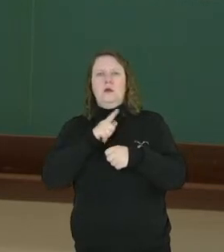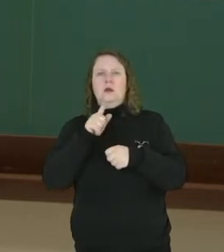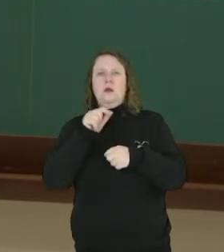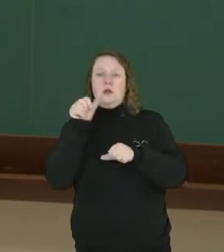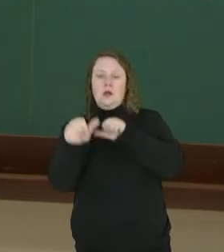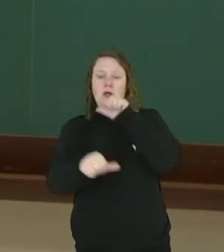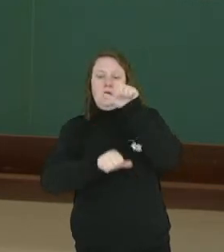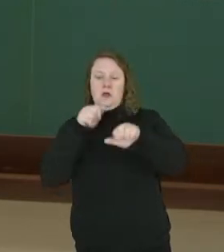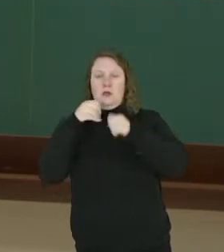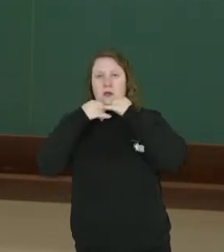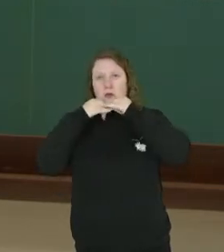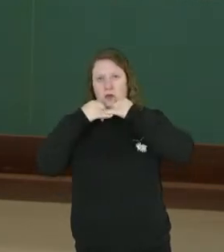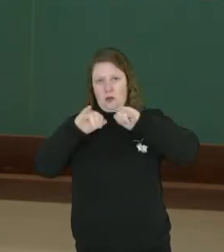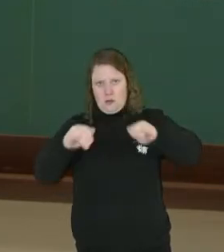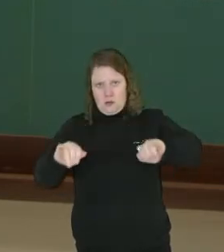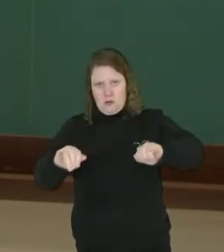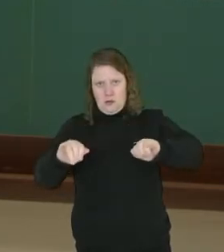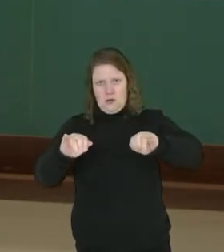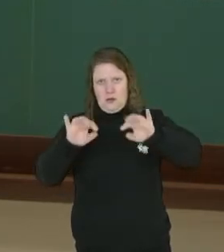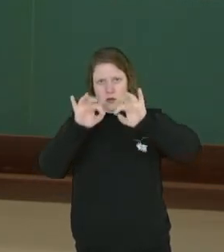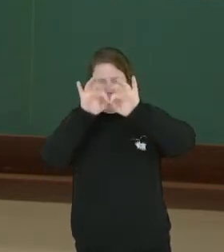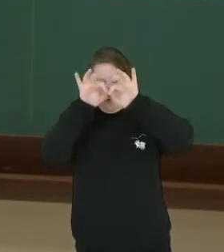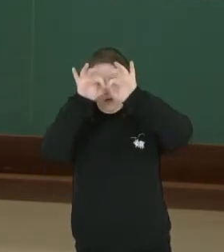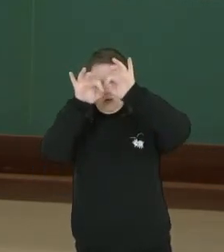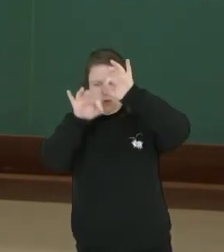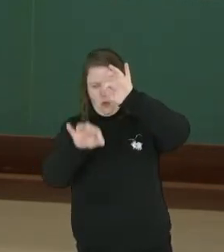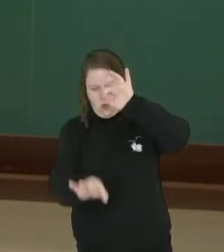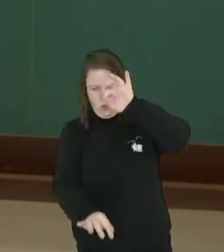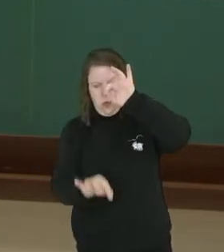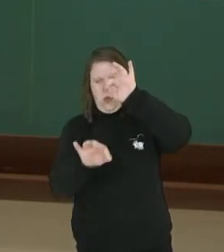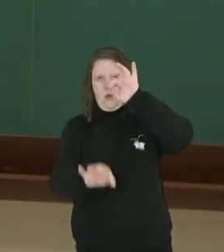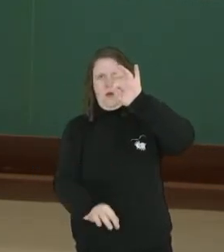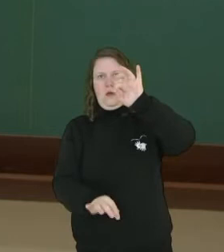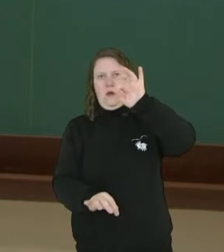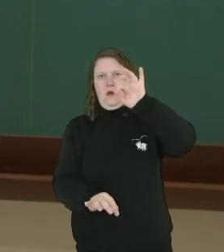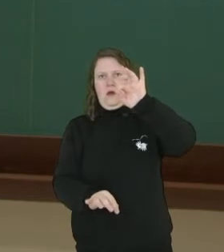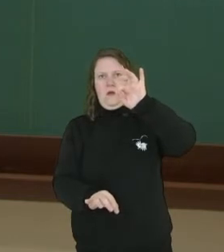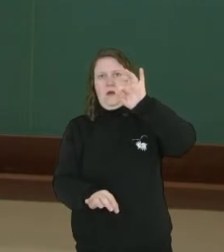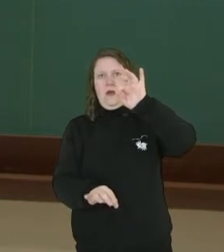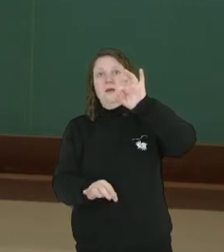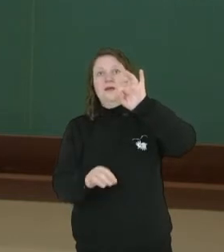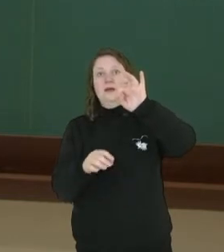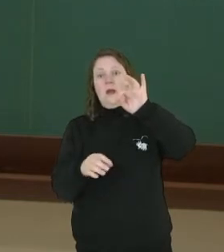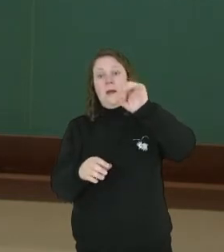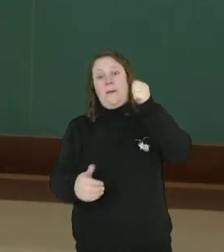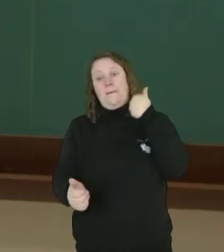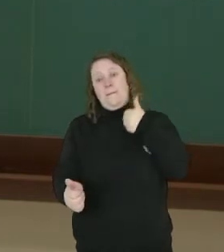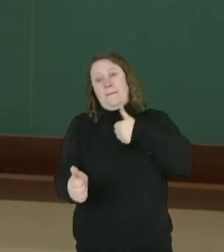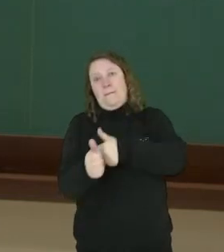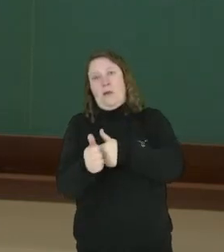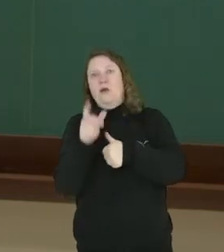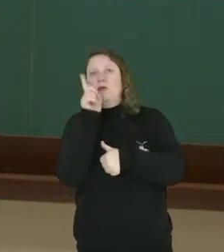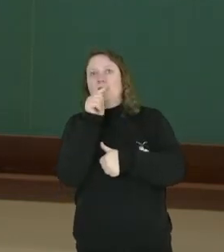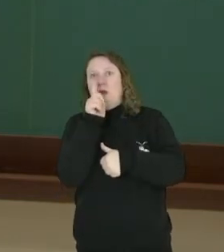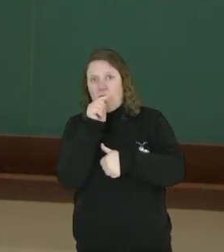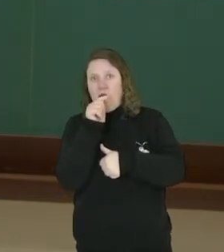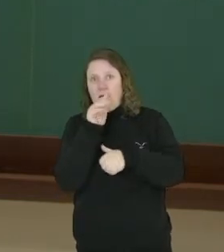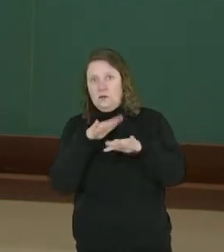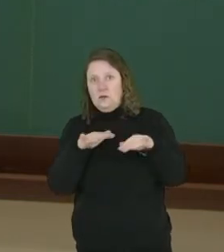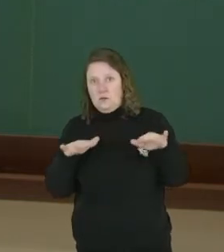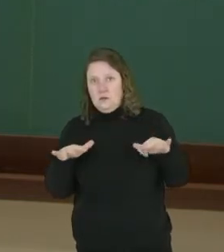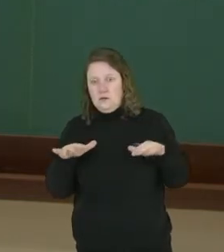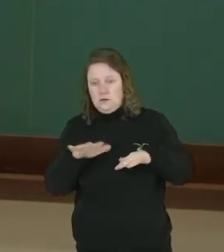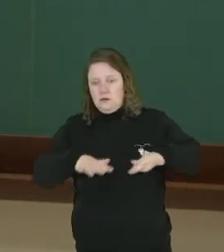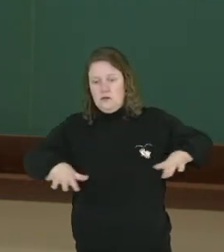da energia gravitacional, quer dizer que está reduzindo a altura em relação ao solo, que no caso é o nível d'água, e aumentando a distensão